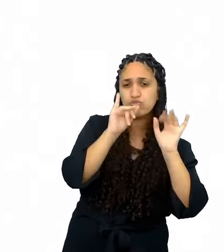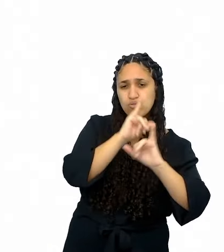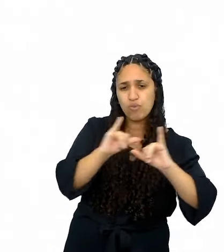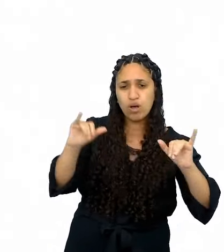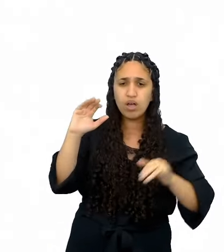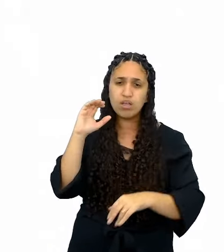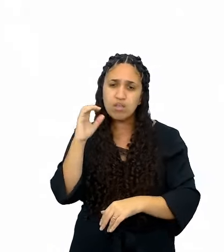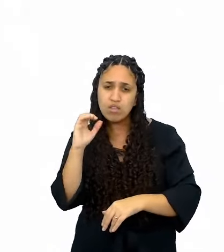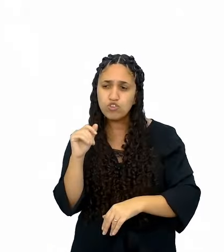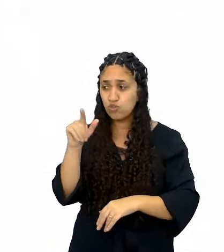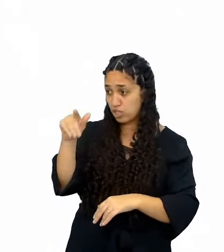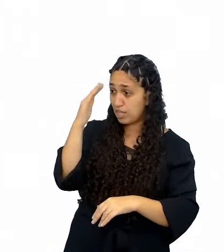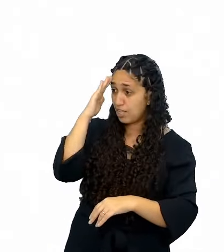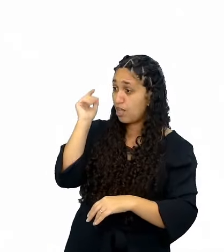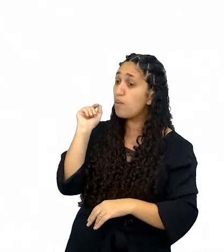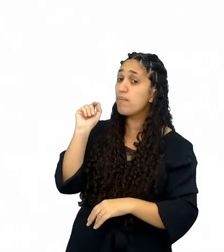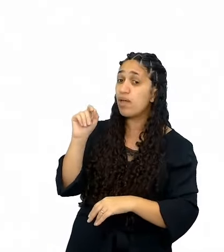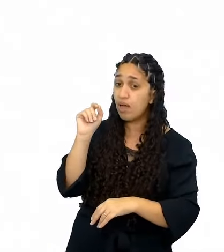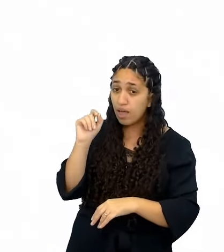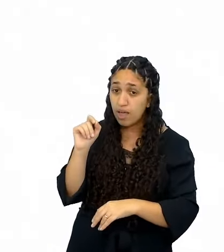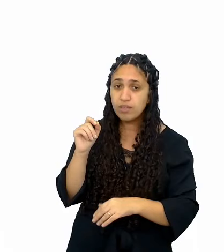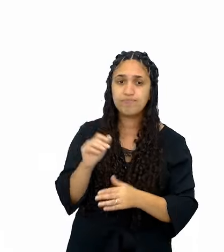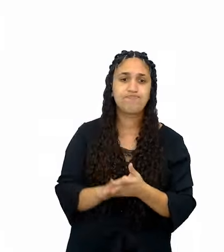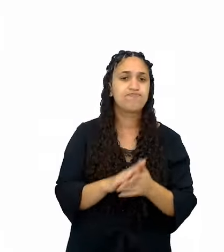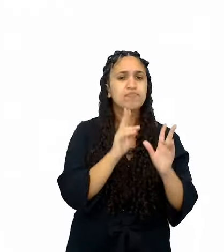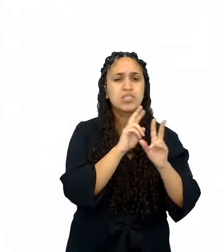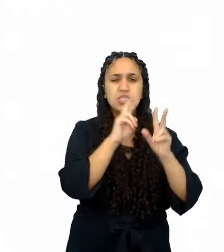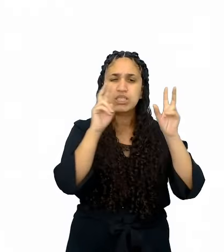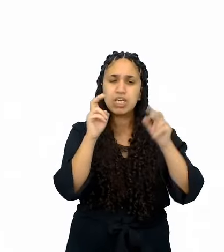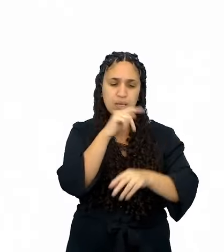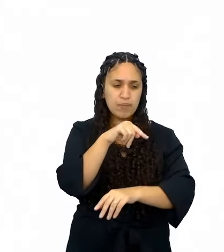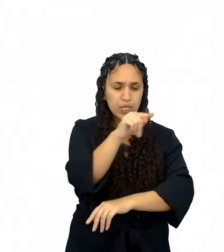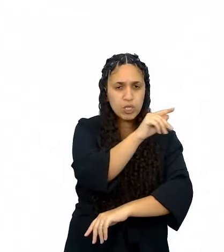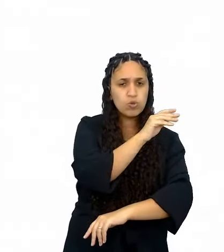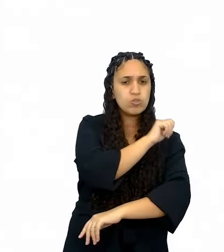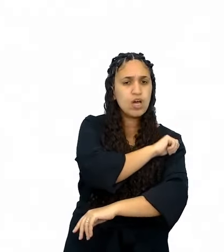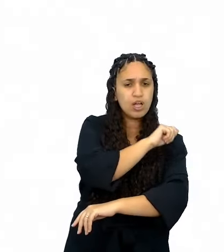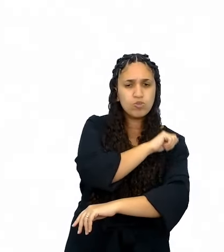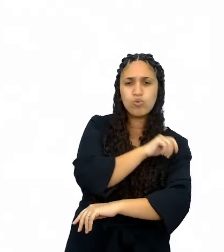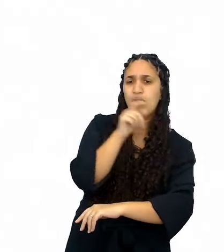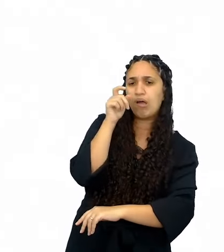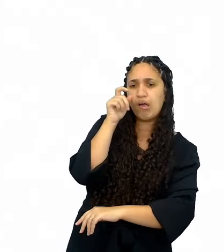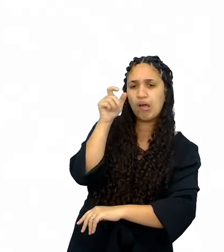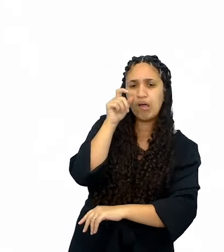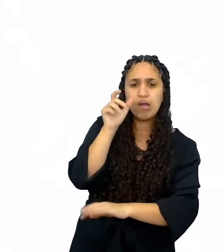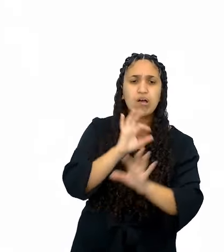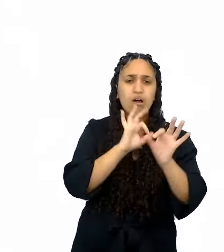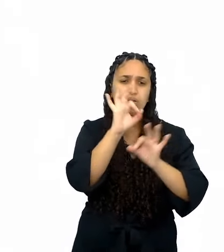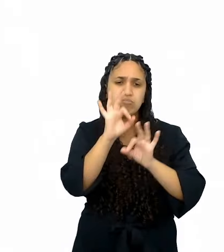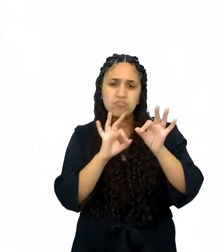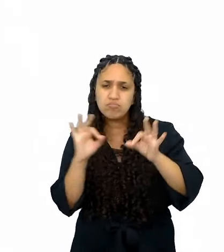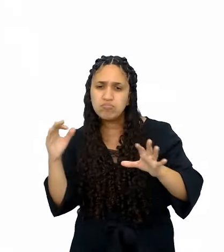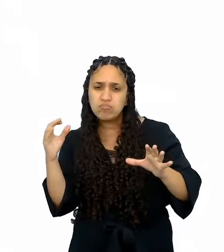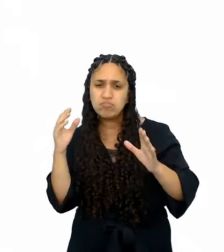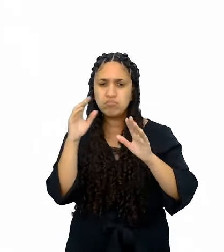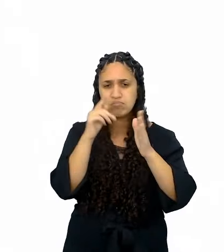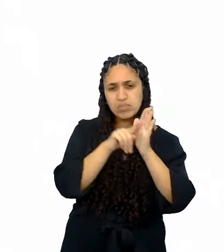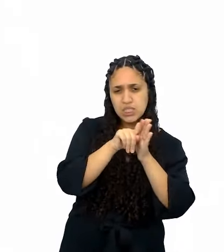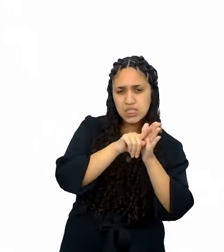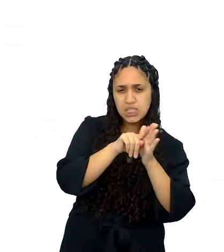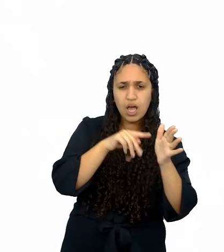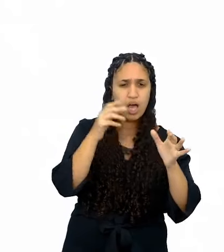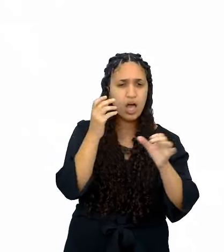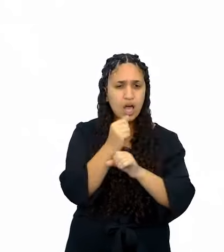organizar resultados de pesquisa em fontes de informações impressas ou digitais, como a inclusão de